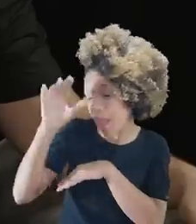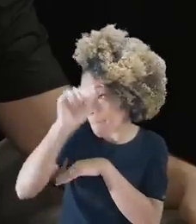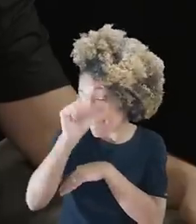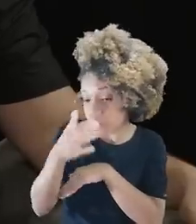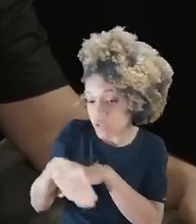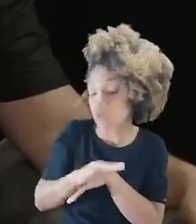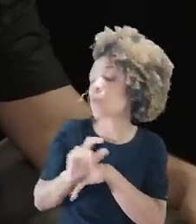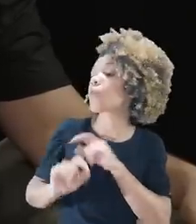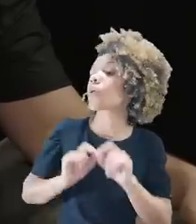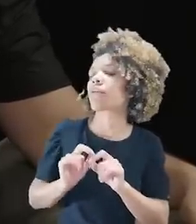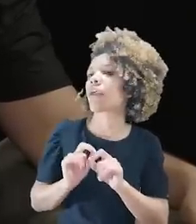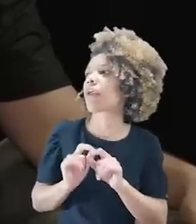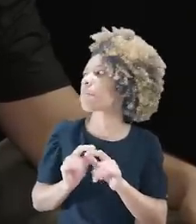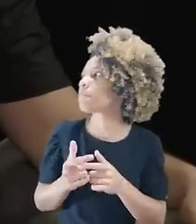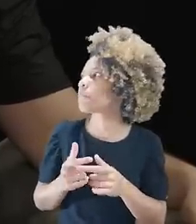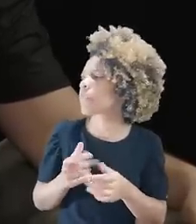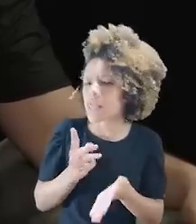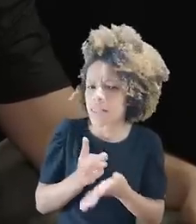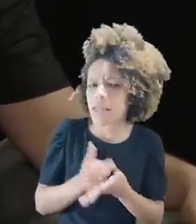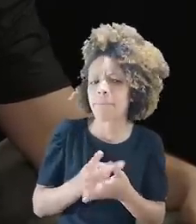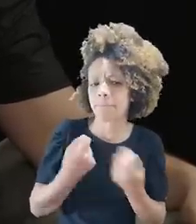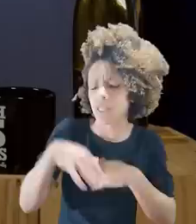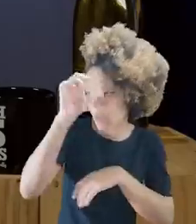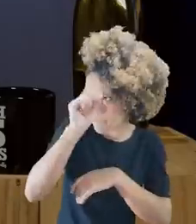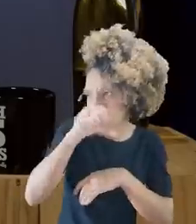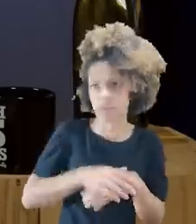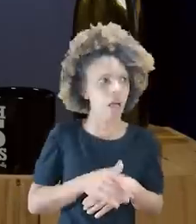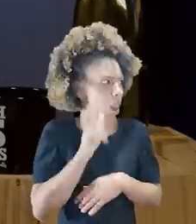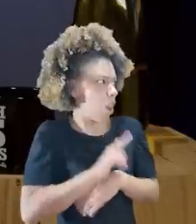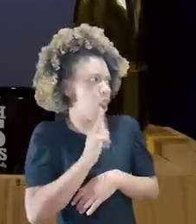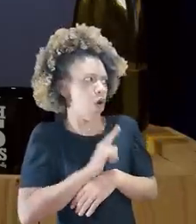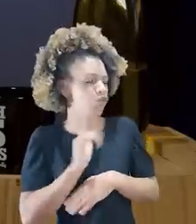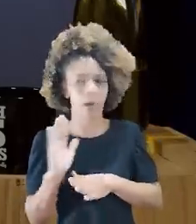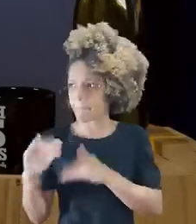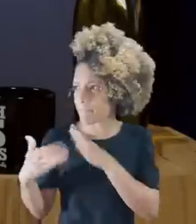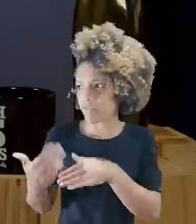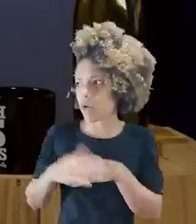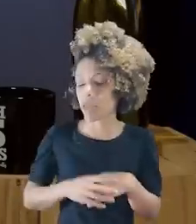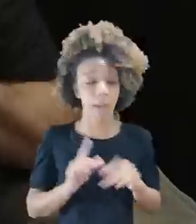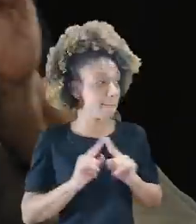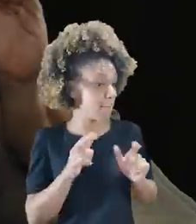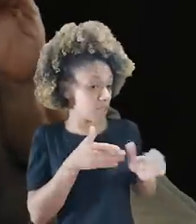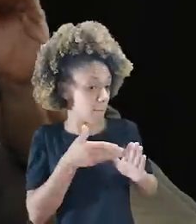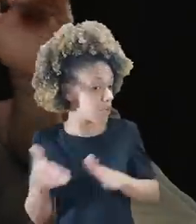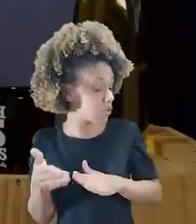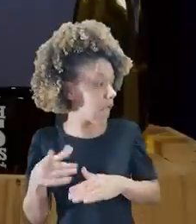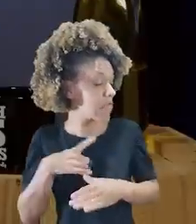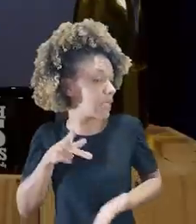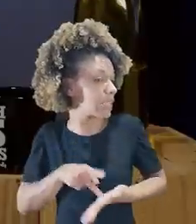exatamente baseado em eu ser um grande ignorante maravilhoso esse progama Esse programa é sobre ser um grande